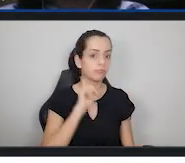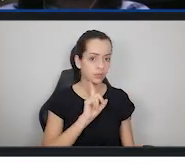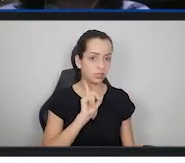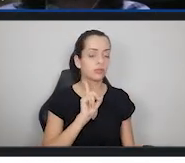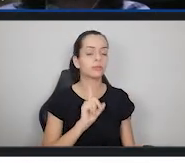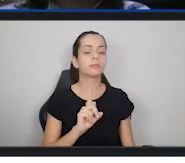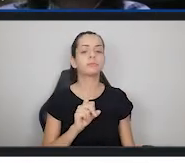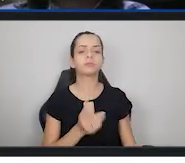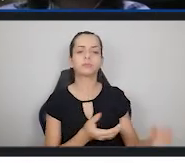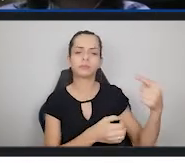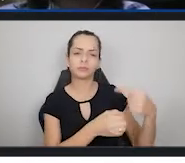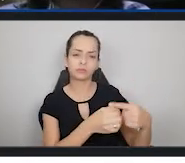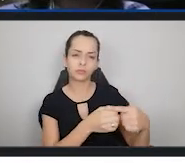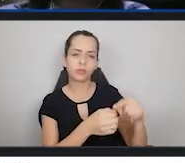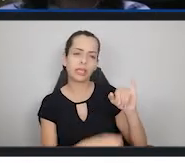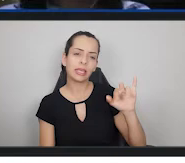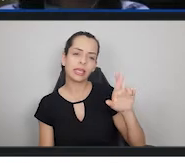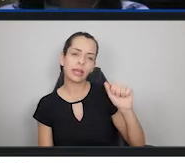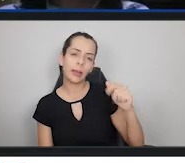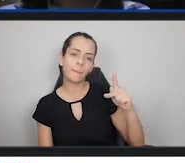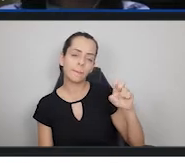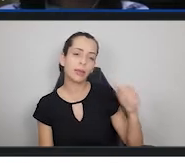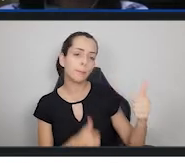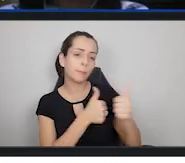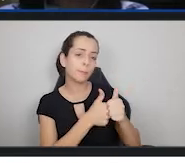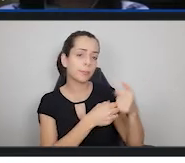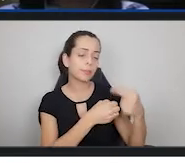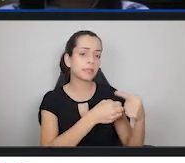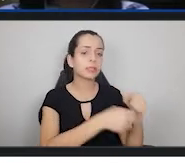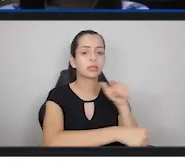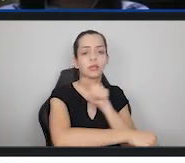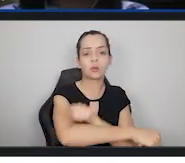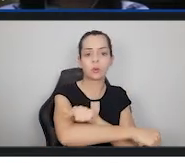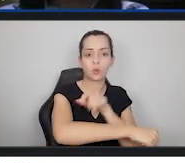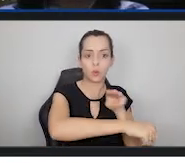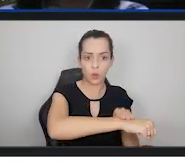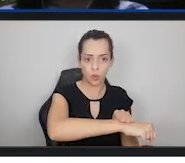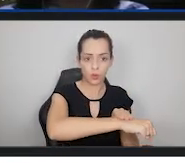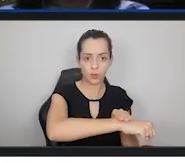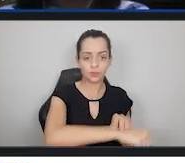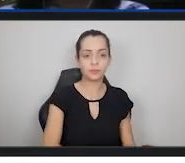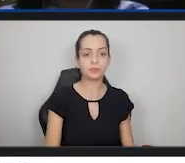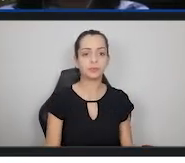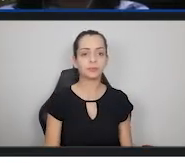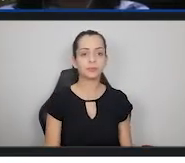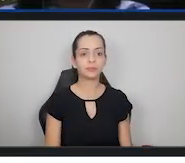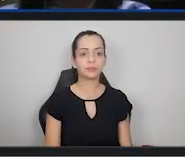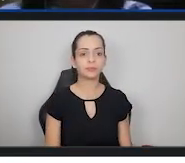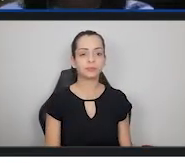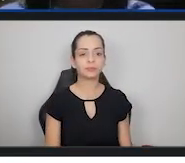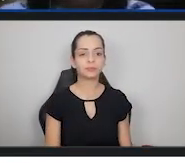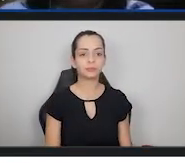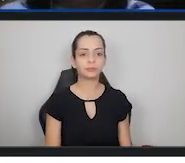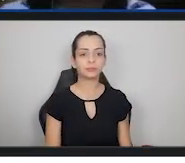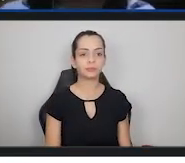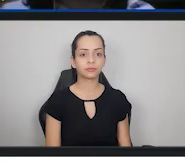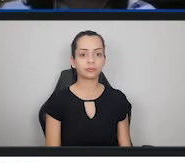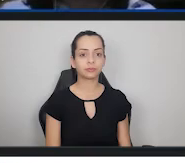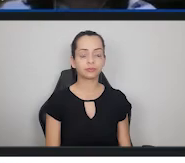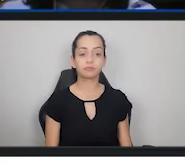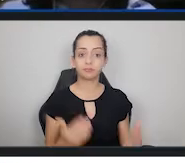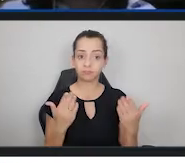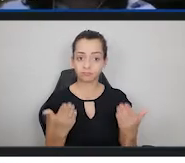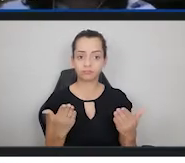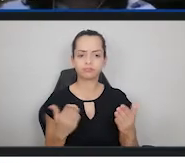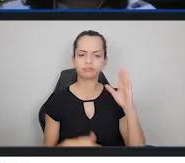norte, e atendendo aqui norte e leste. Fica na divisa, Irapé fica na divisa de Berilo e Gromogol, tá?